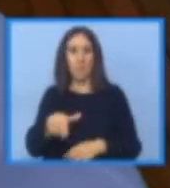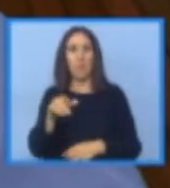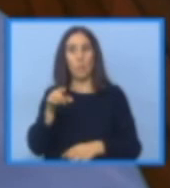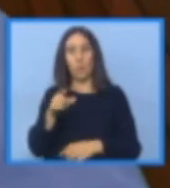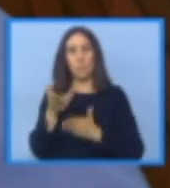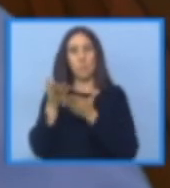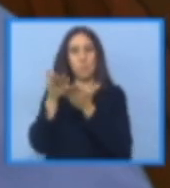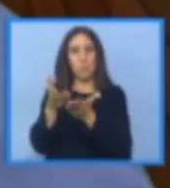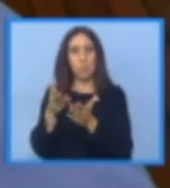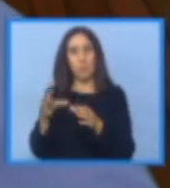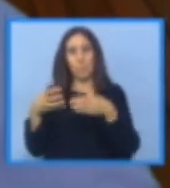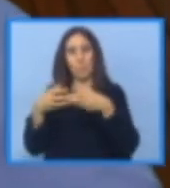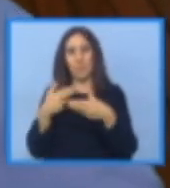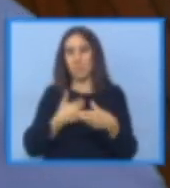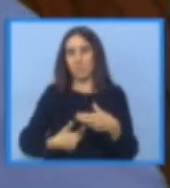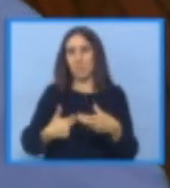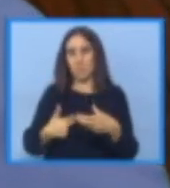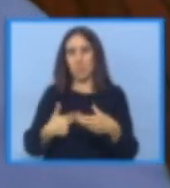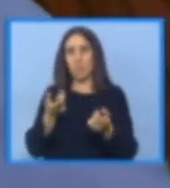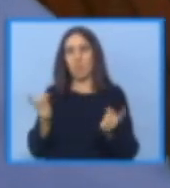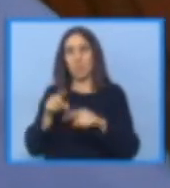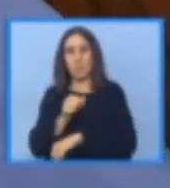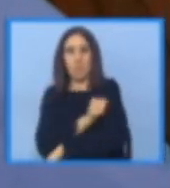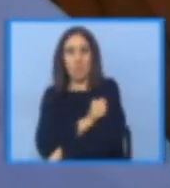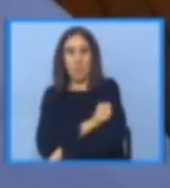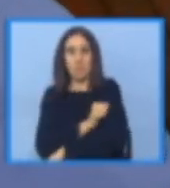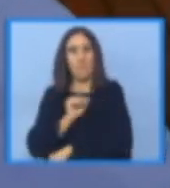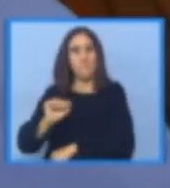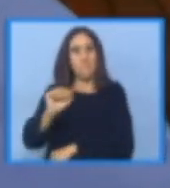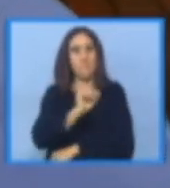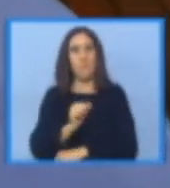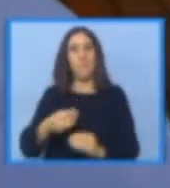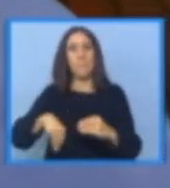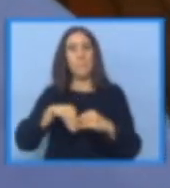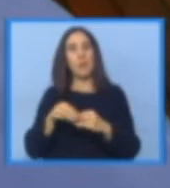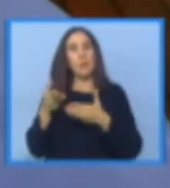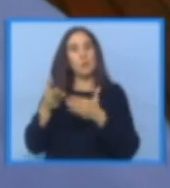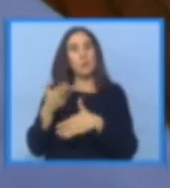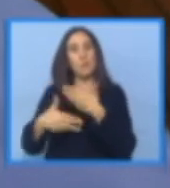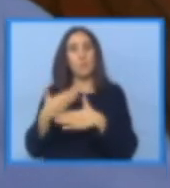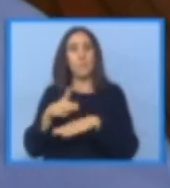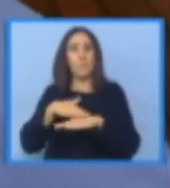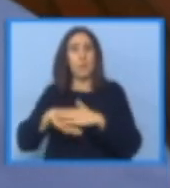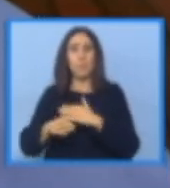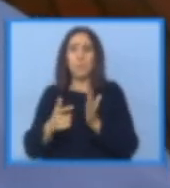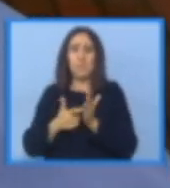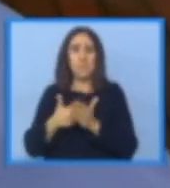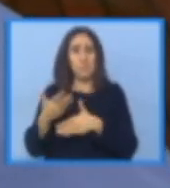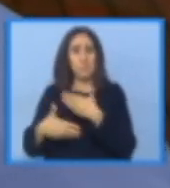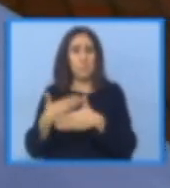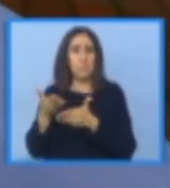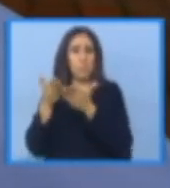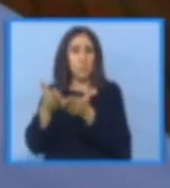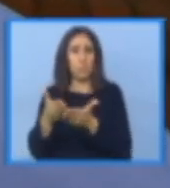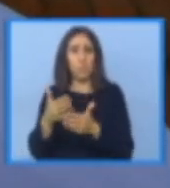esta ajuda a esta comunidade cristã a regressar às suas casas e também continuar esta ajuda que nós temos feito, porque é necessário continuar a ajudar